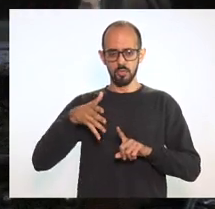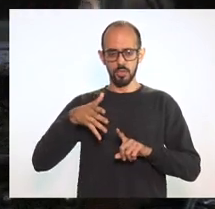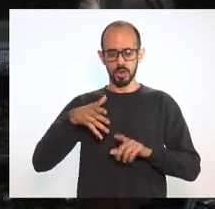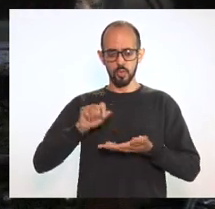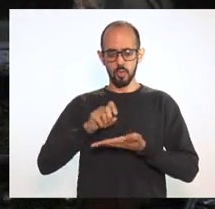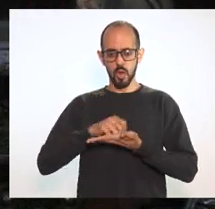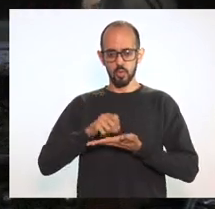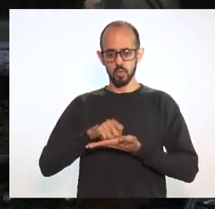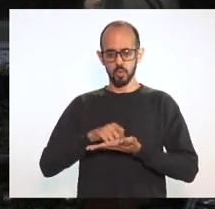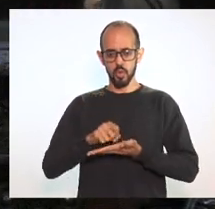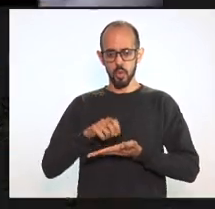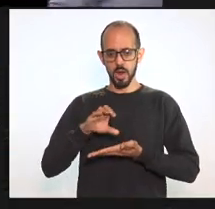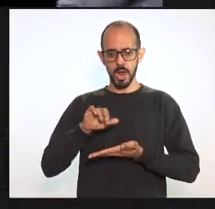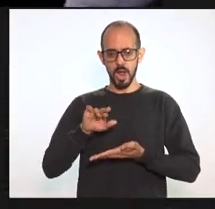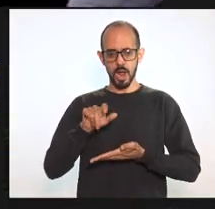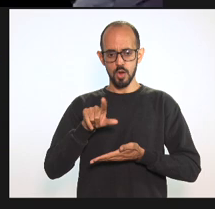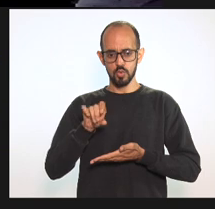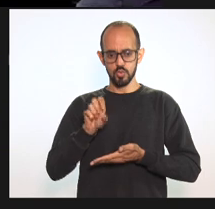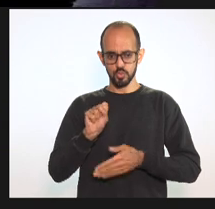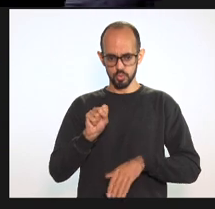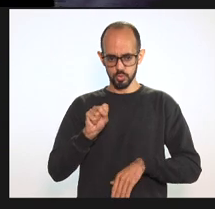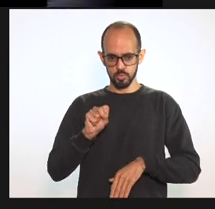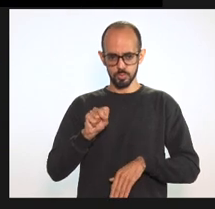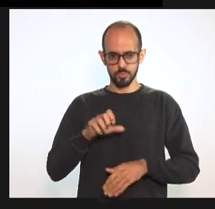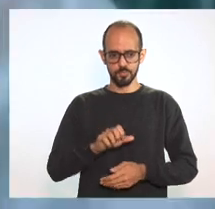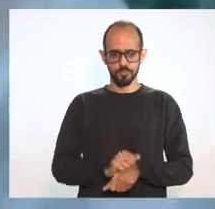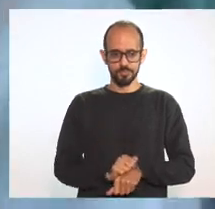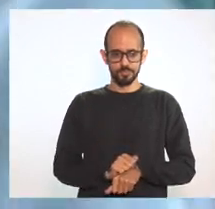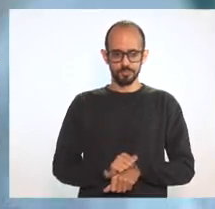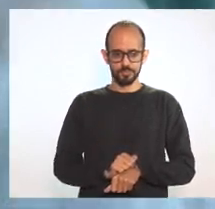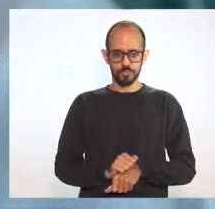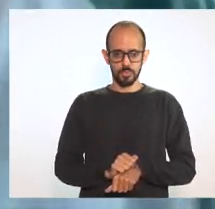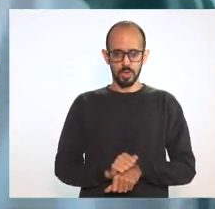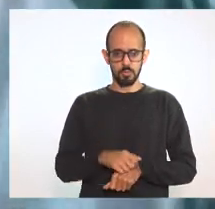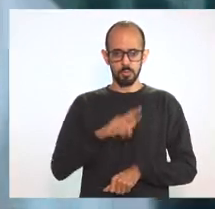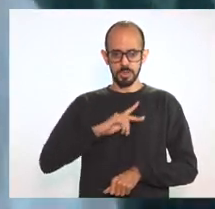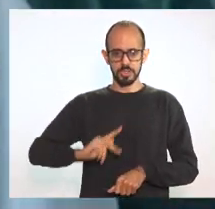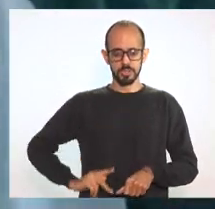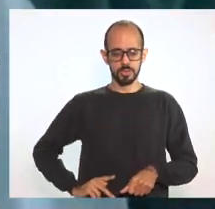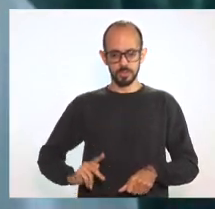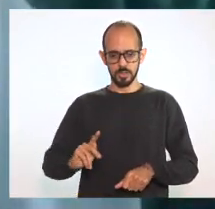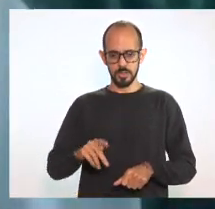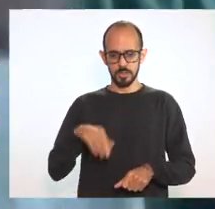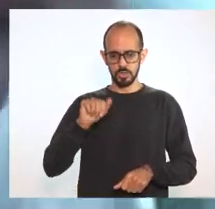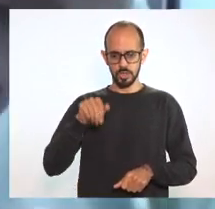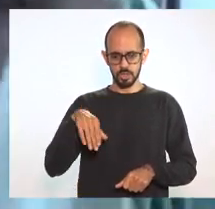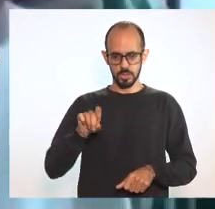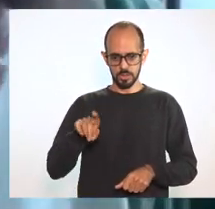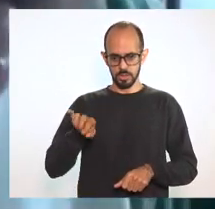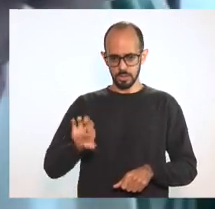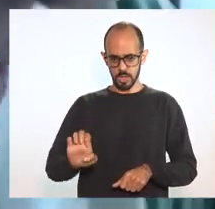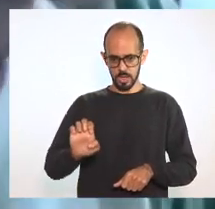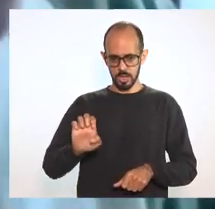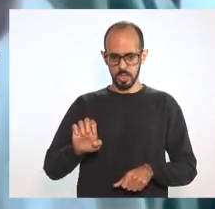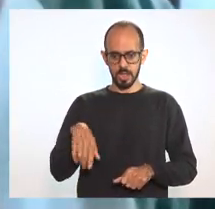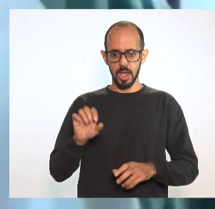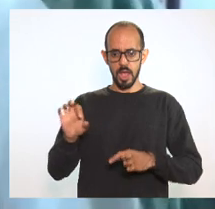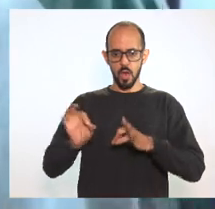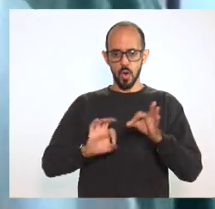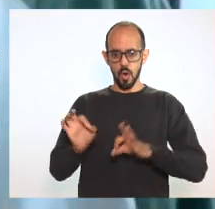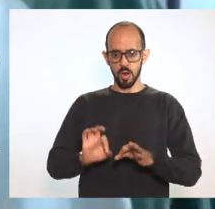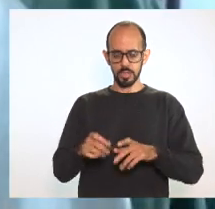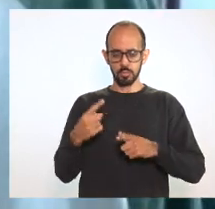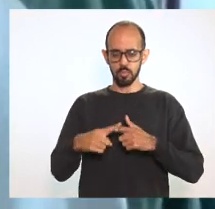ordem, deputado Carlos Mink. Presidente democrático rubro-negro, André Siliano. A questão de ordem é simples. É porque,